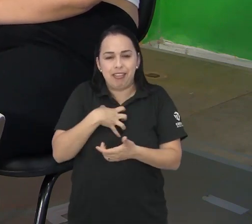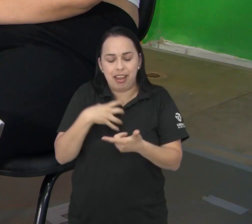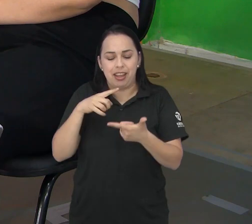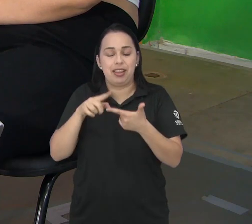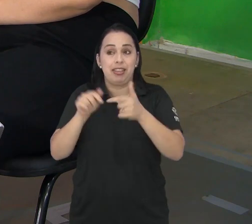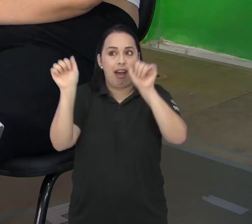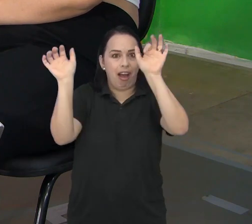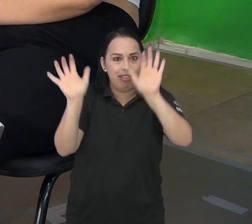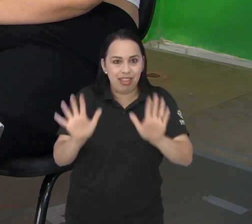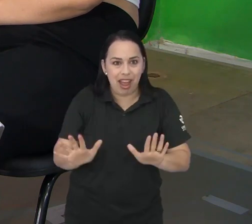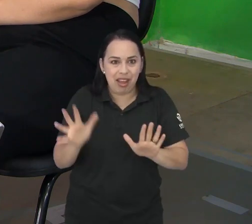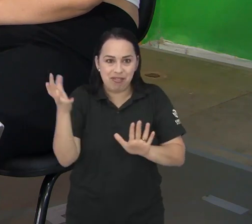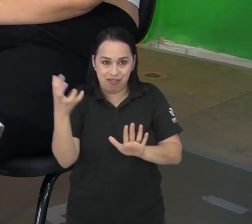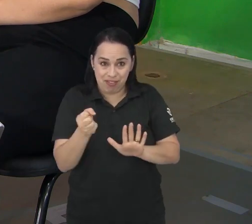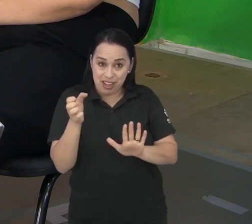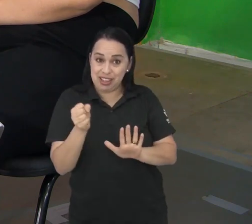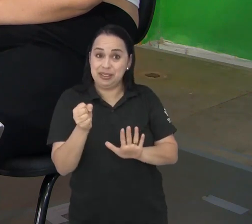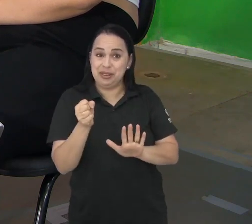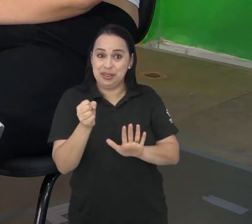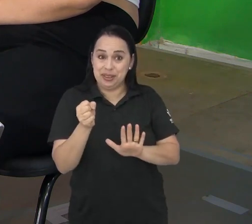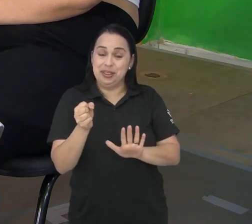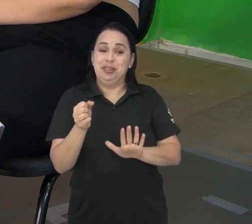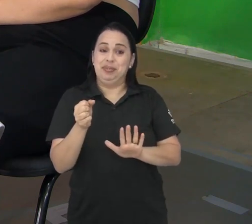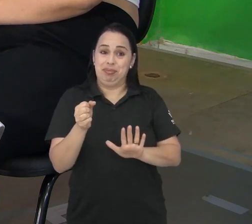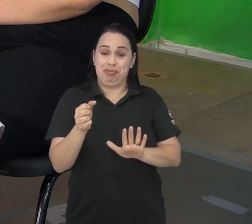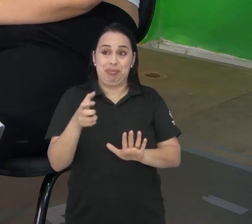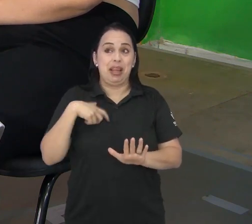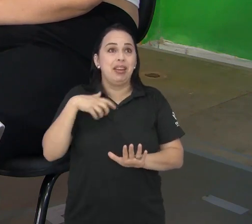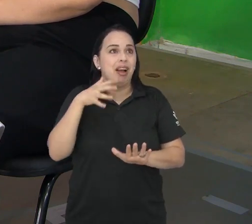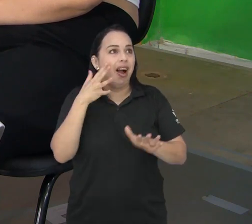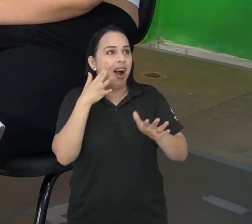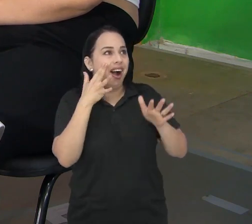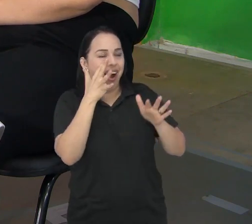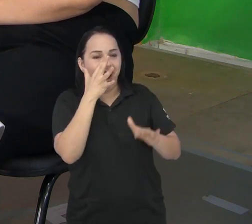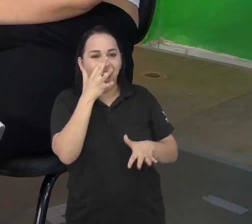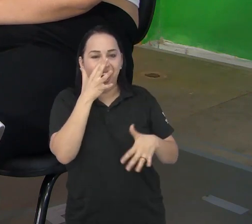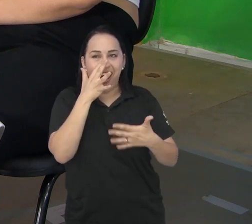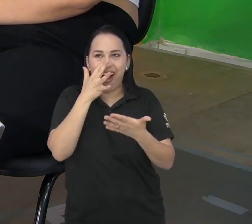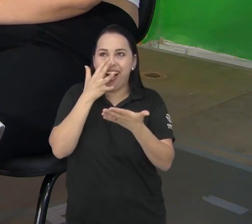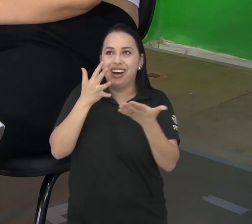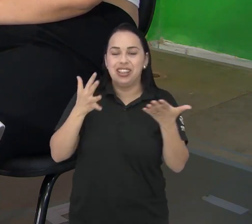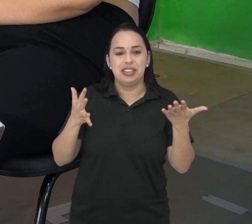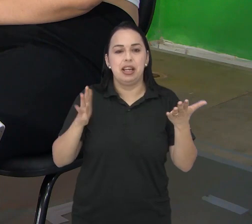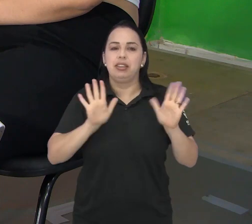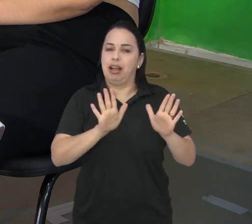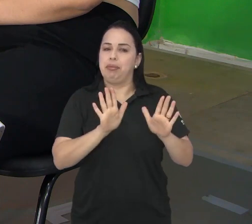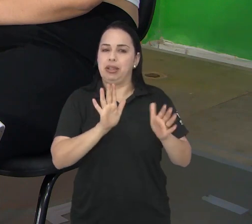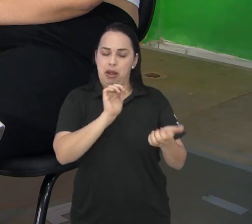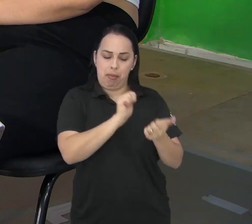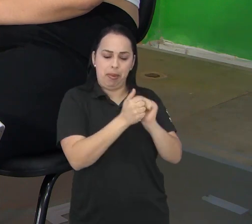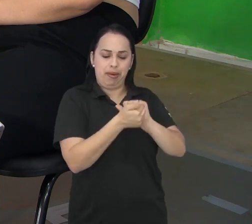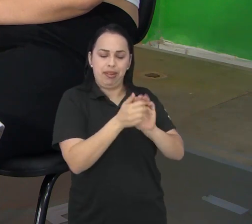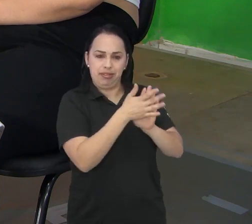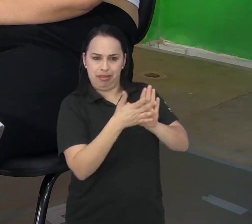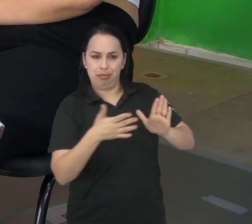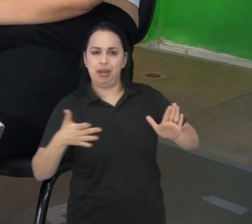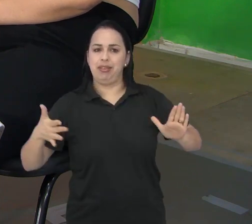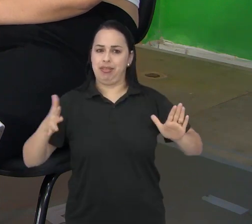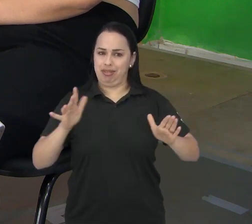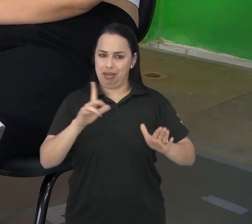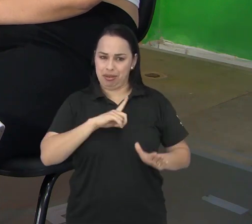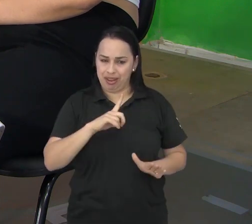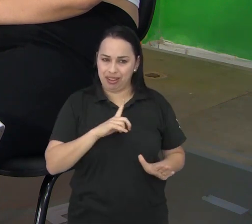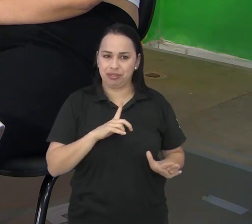vê a neve, a gente já fica, né, enfim, encantado com aquilo. E aí a gente tem todo aquele processo de adaptação, né,